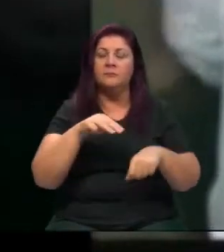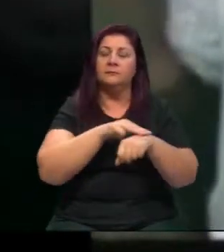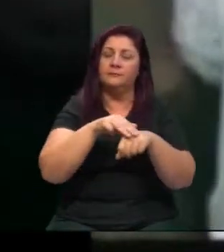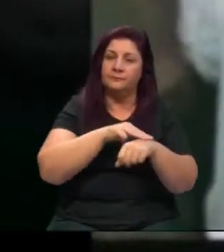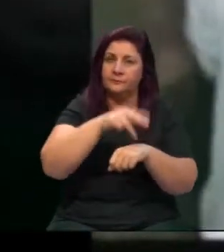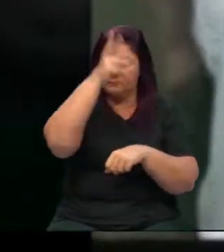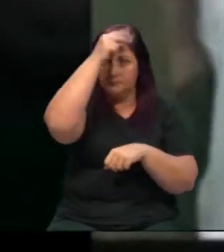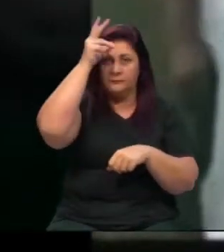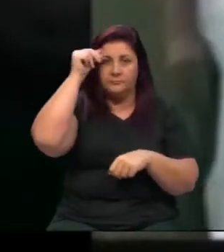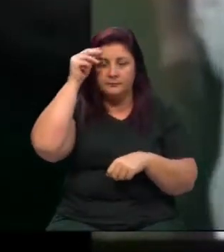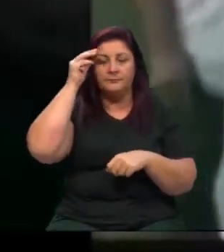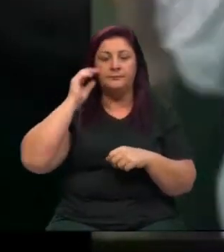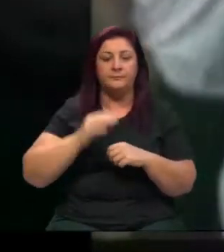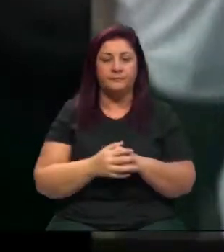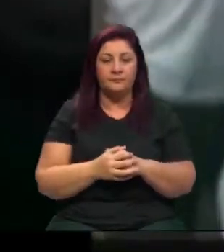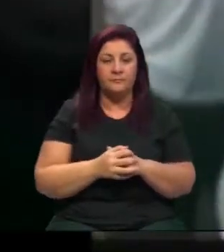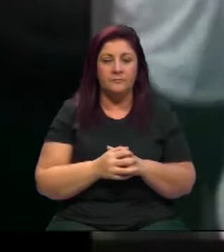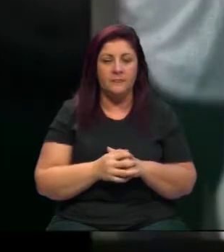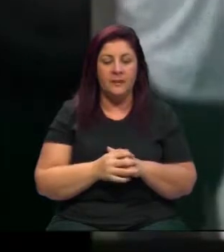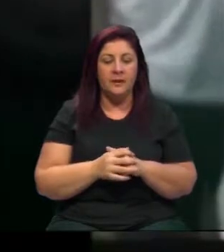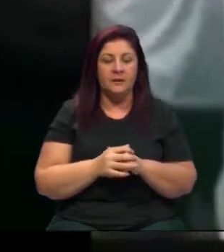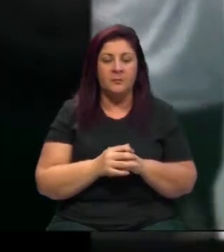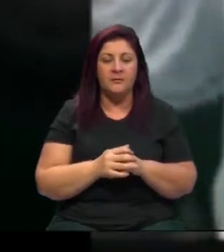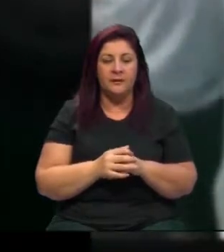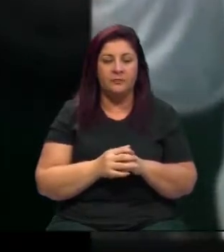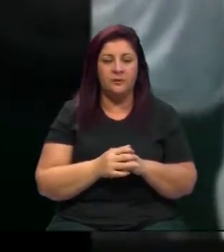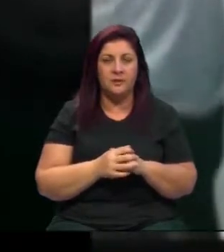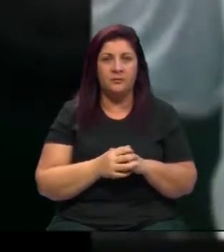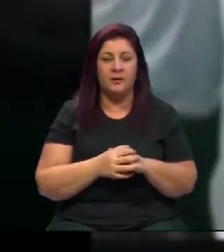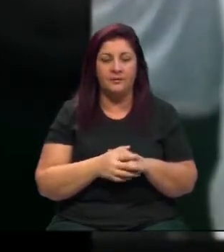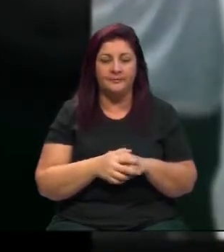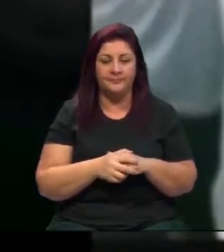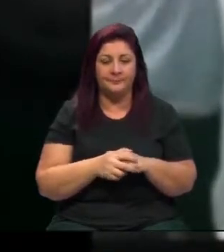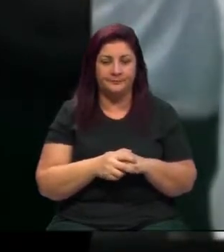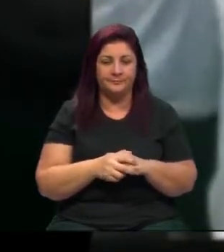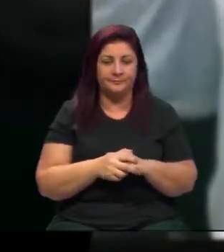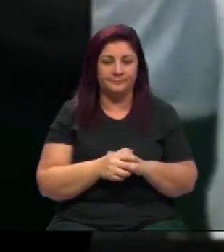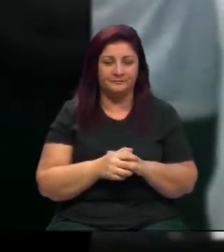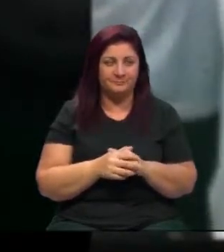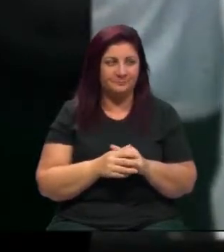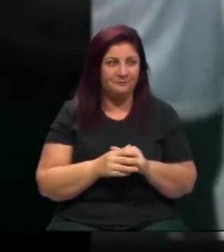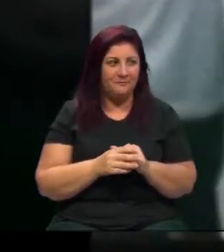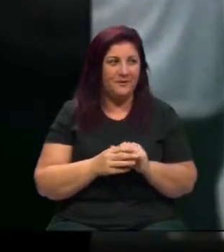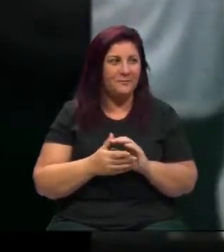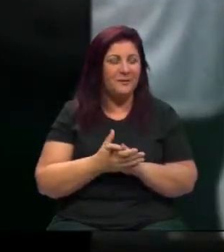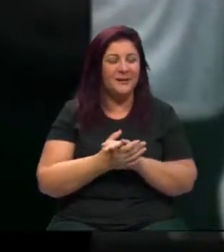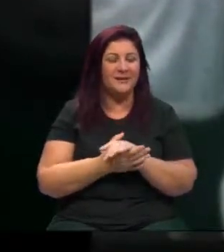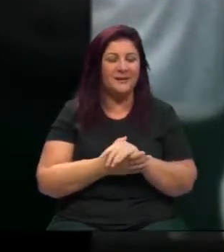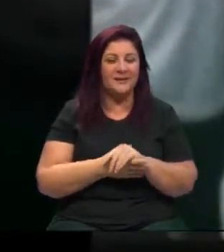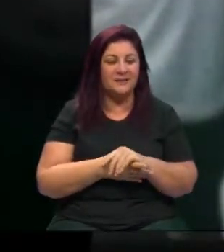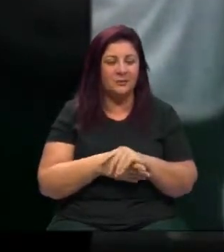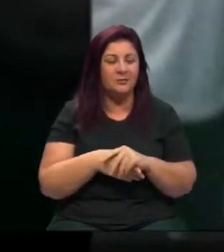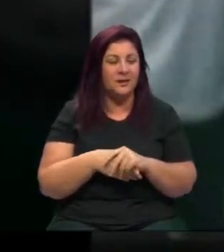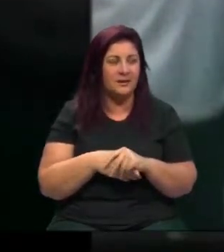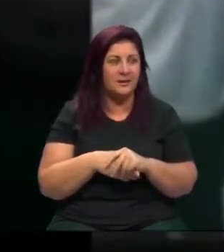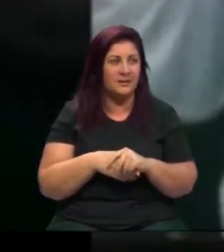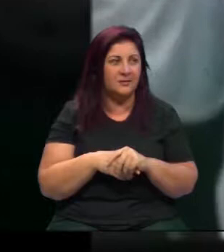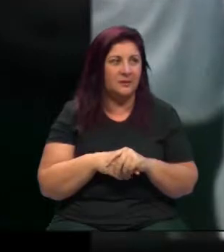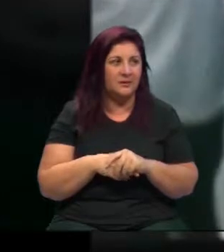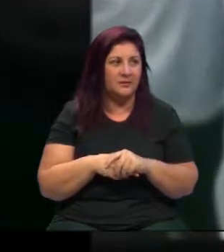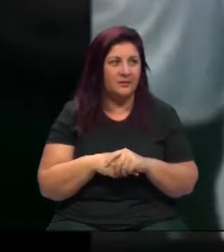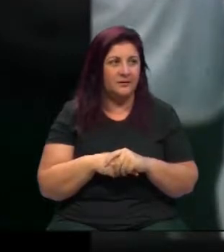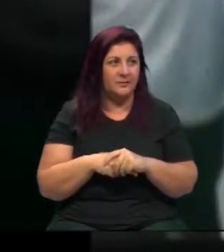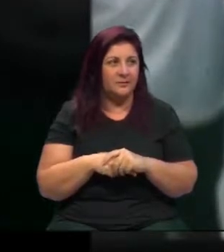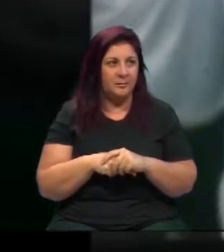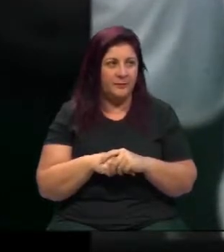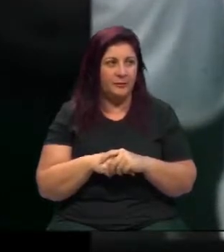Municipal, só fala em projeto e projeto e nada decide. Nós estamos querendo hoje três faróis